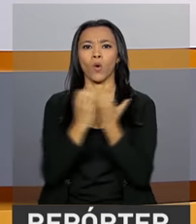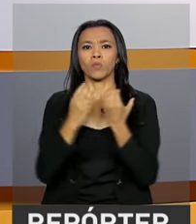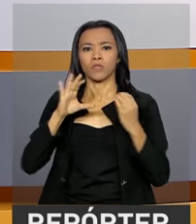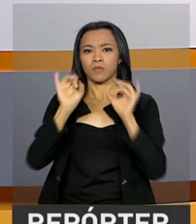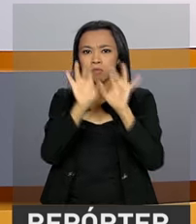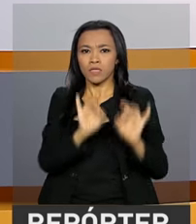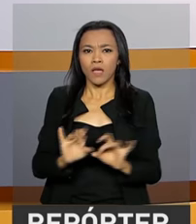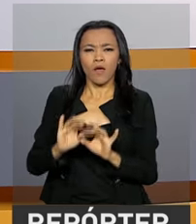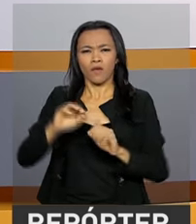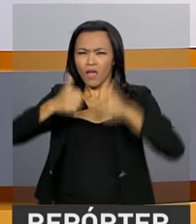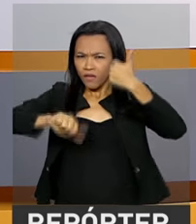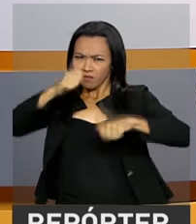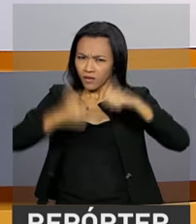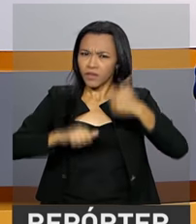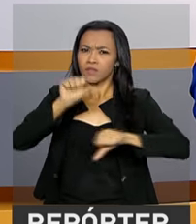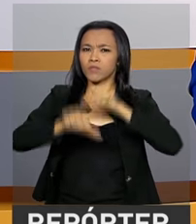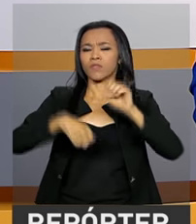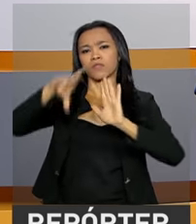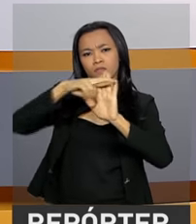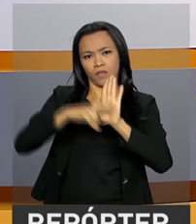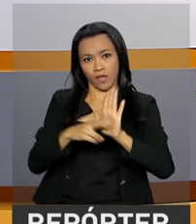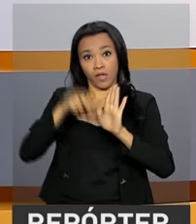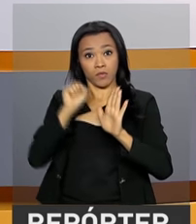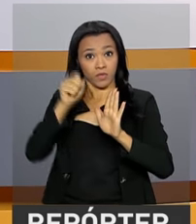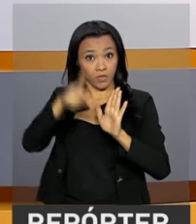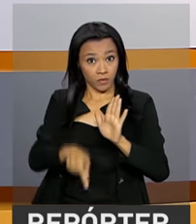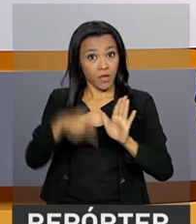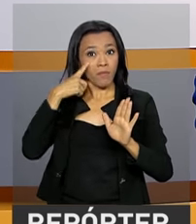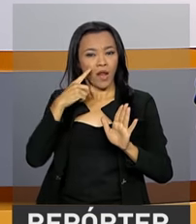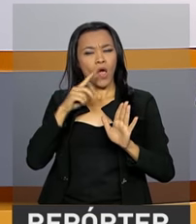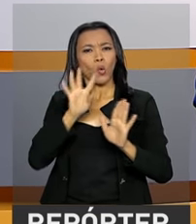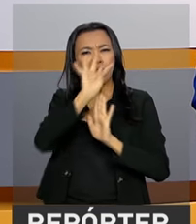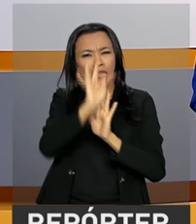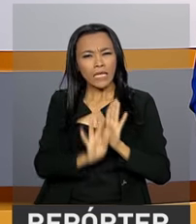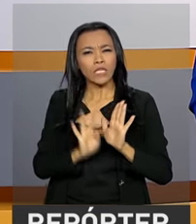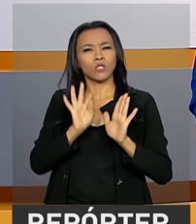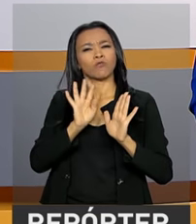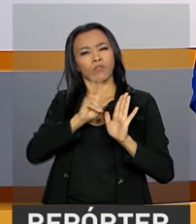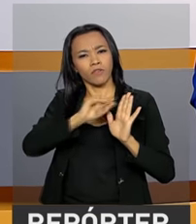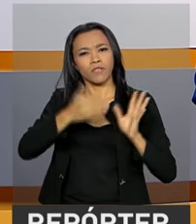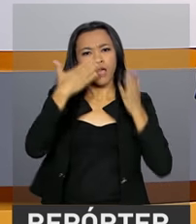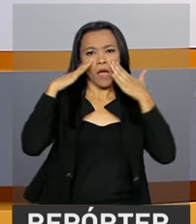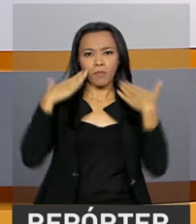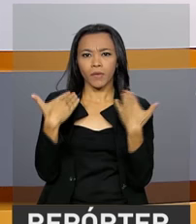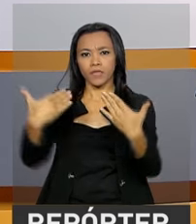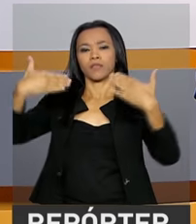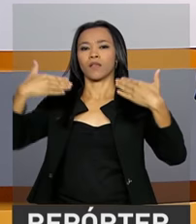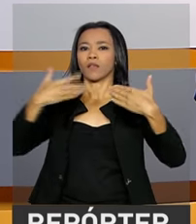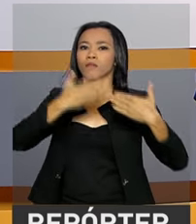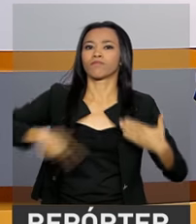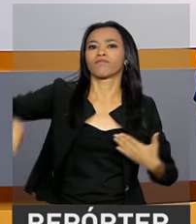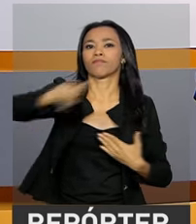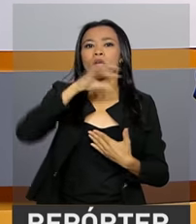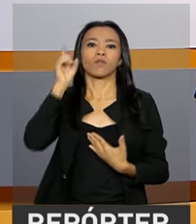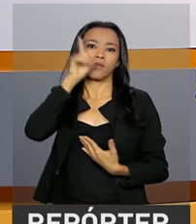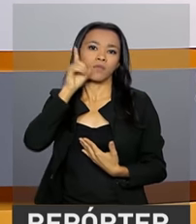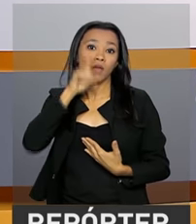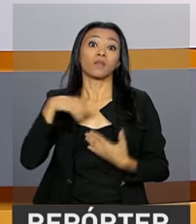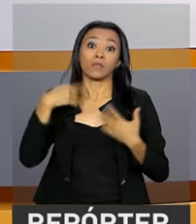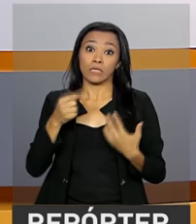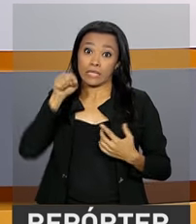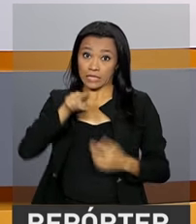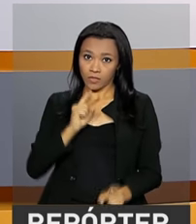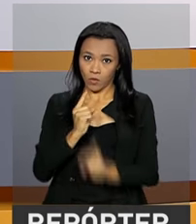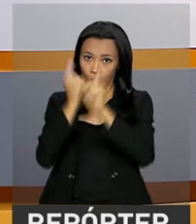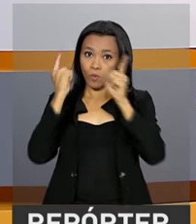previdência para discutir os últimos detalhes do texto final que será apresentado aos deputados durante a abertura do encontro o presidente michel temer